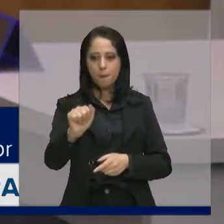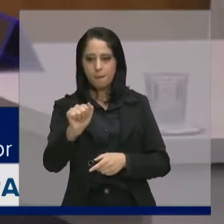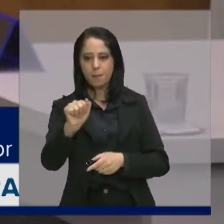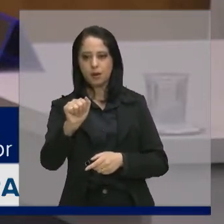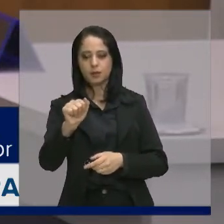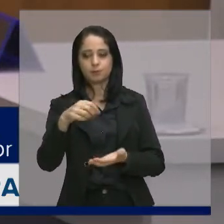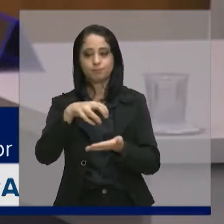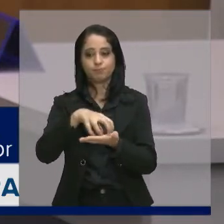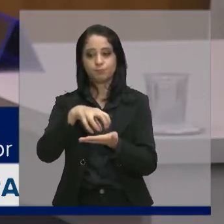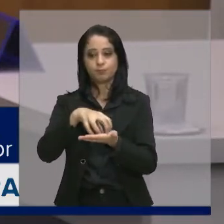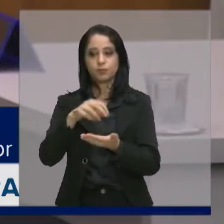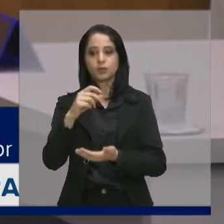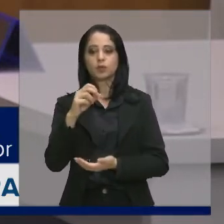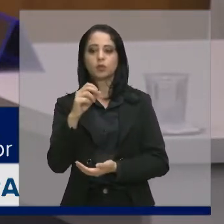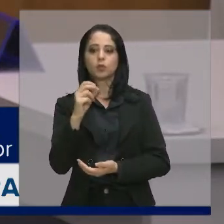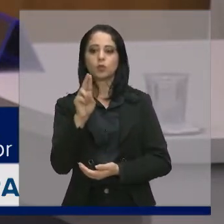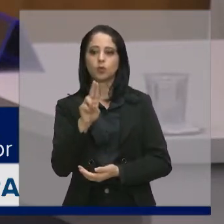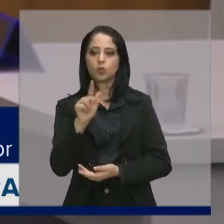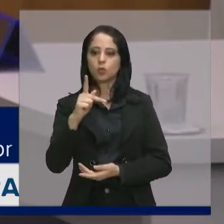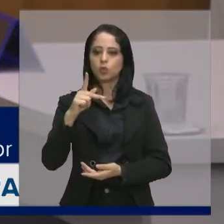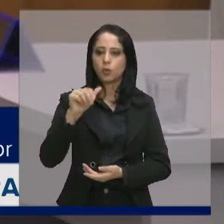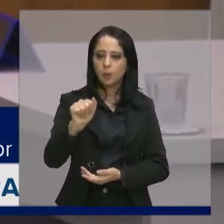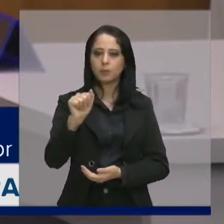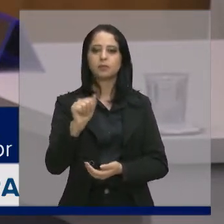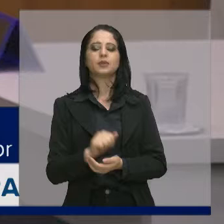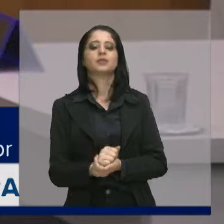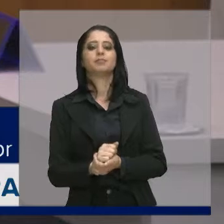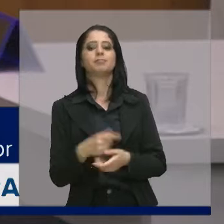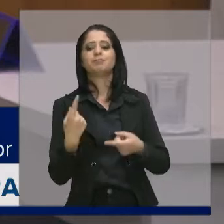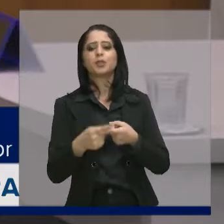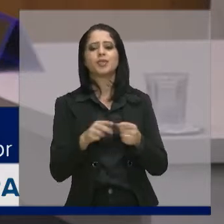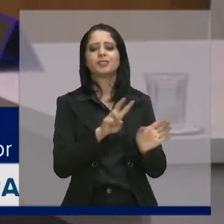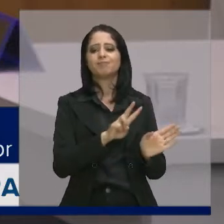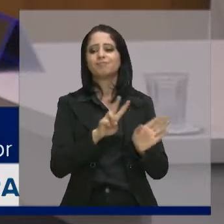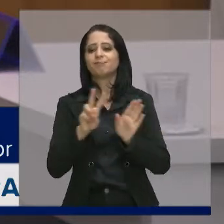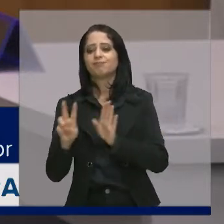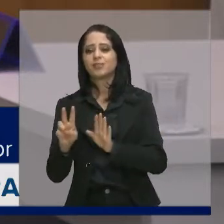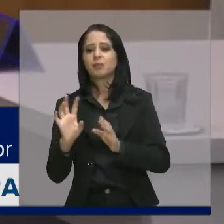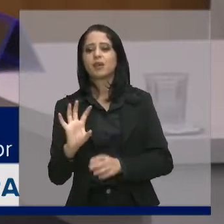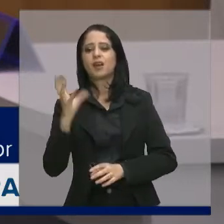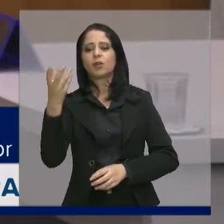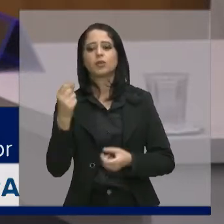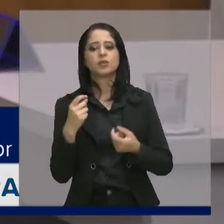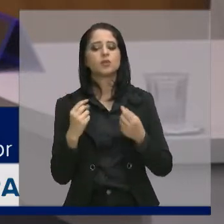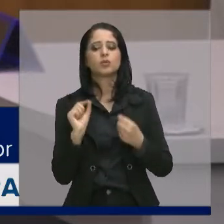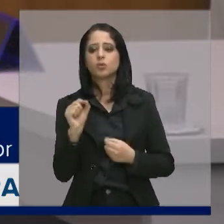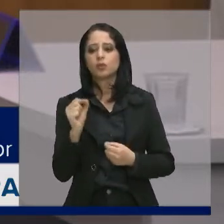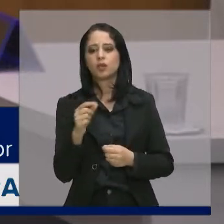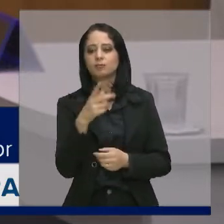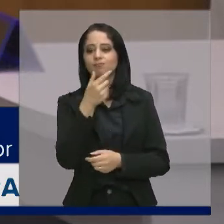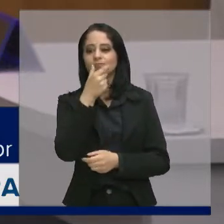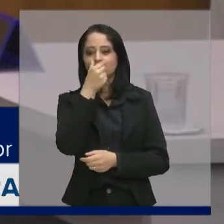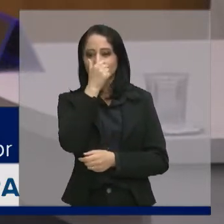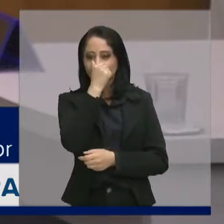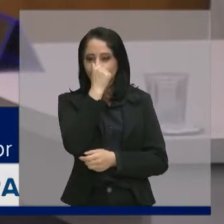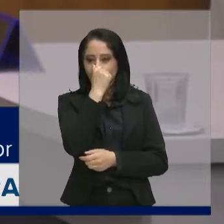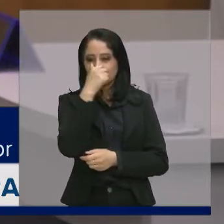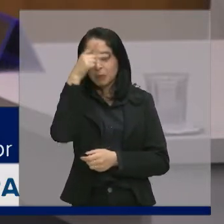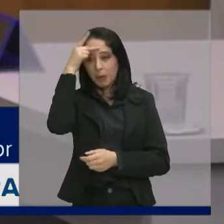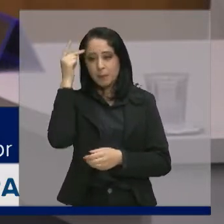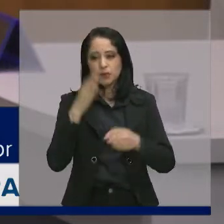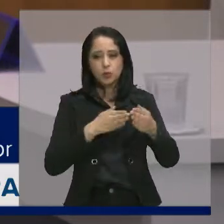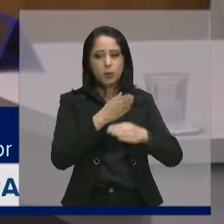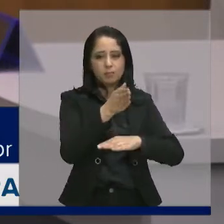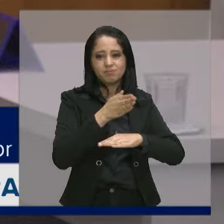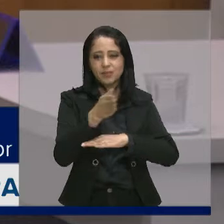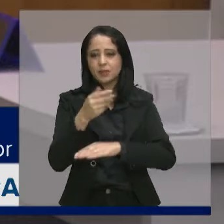Ponte, que nessas últimas semanas tem ocorrido aí várias situações de superlotação, muito tempo